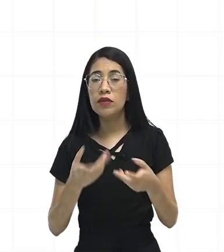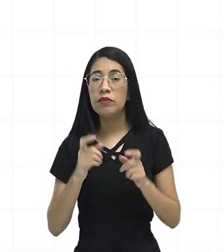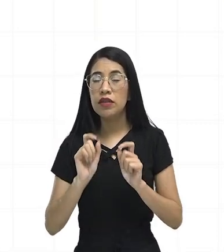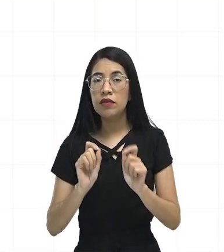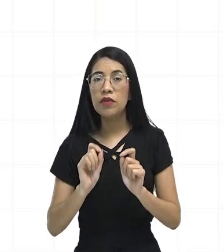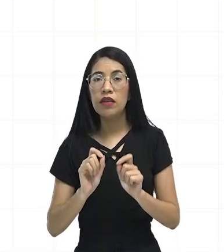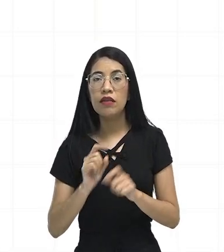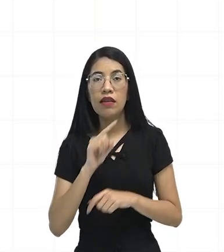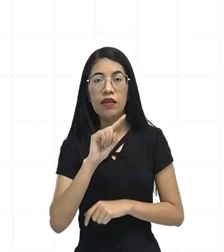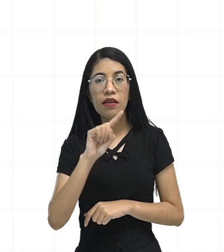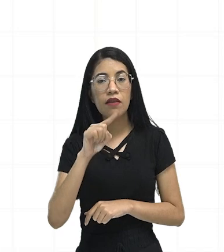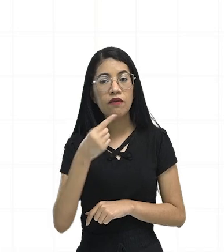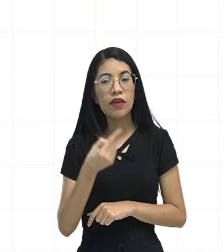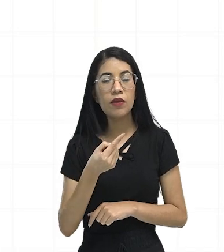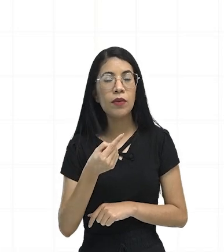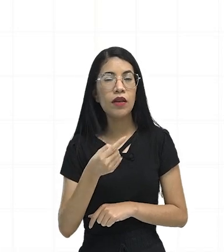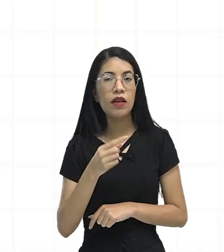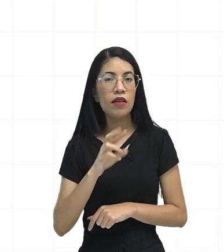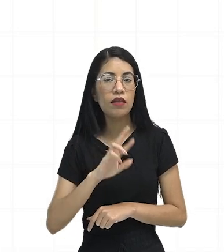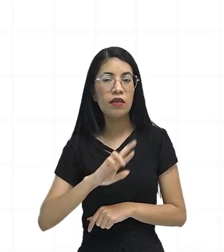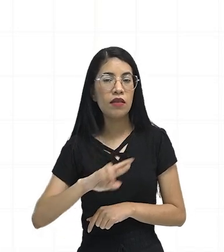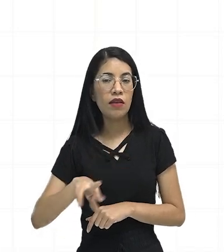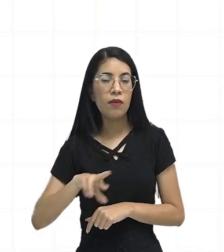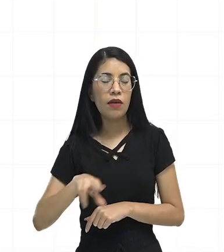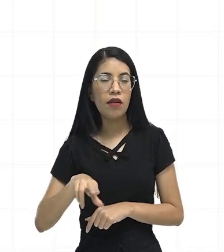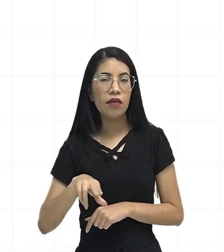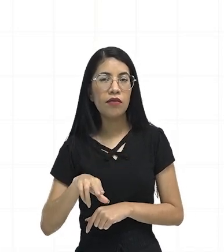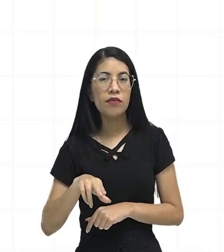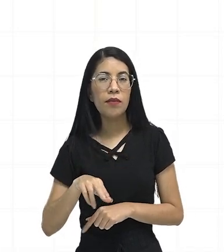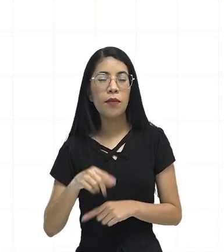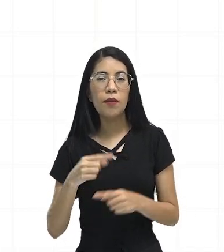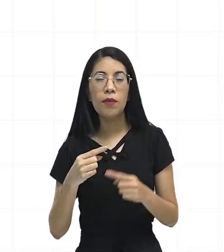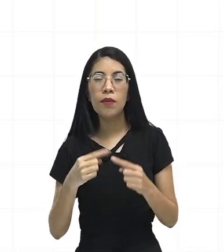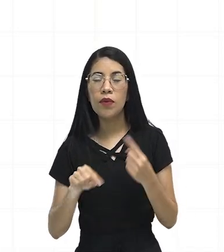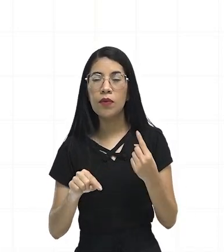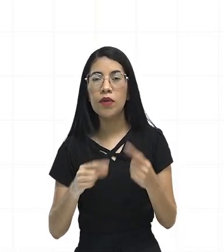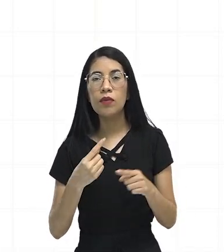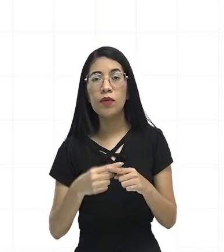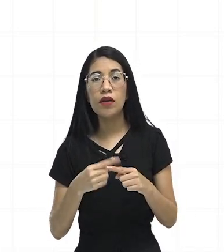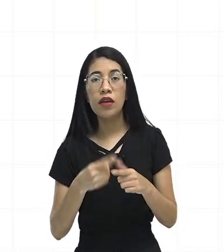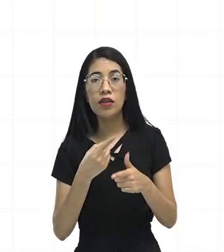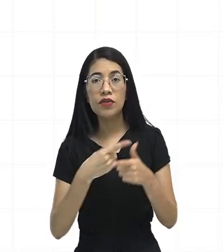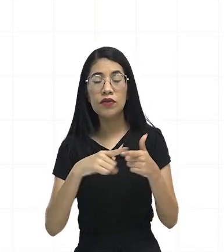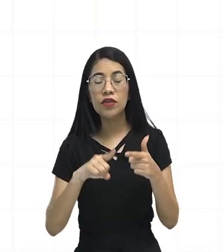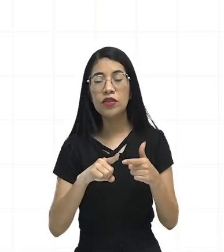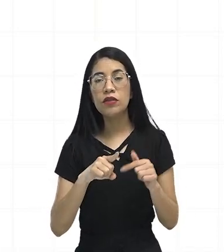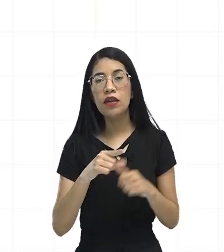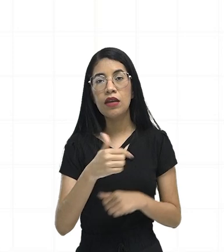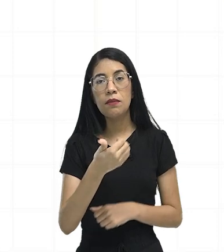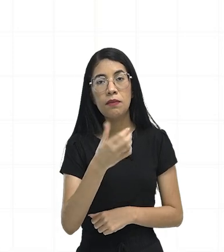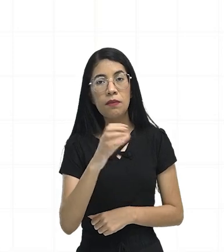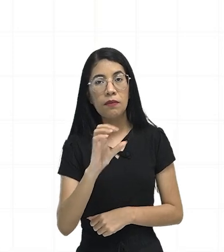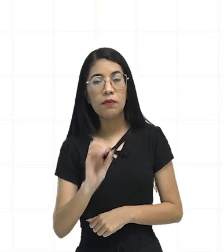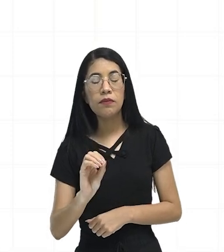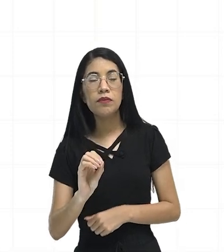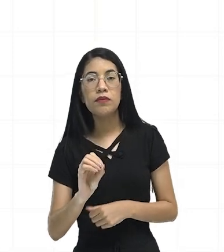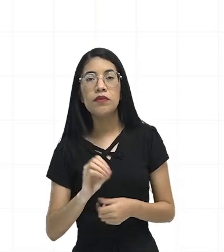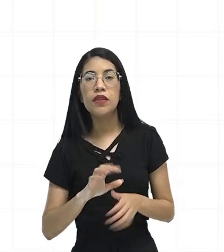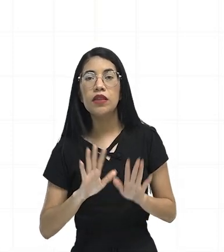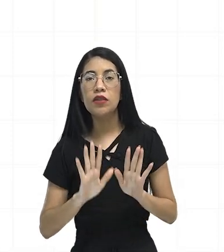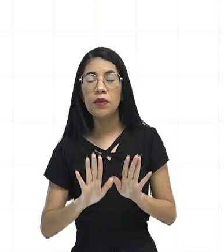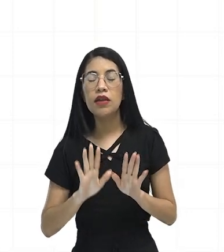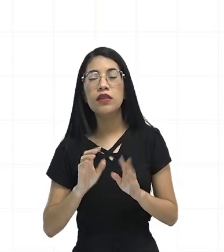essa vírgula, ela não é para estar aqui, né? Por quê? Porque a divisão é por 10. Então, se eu